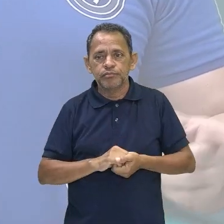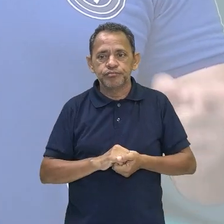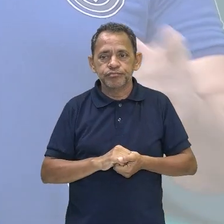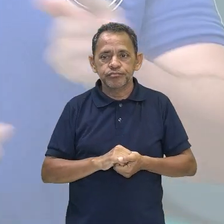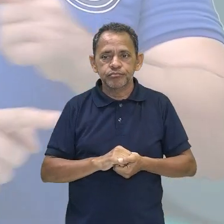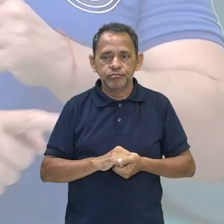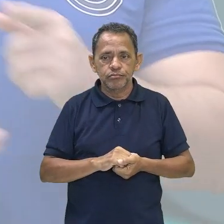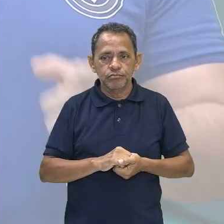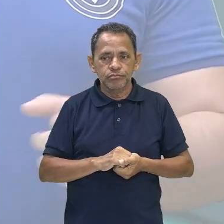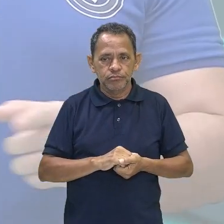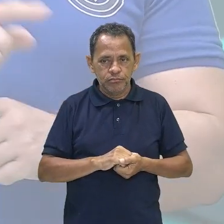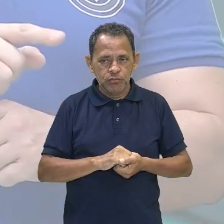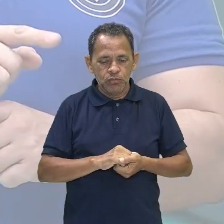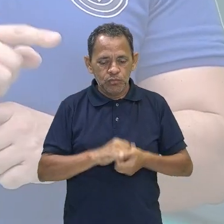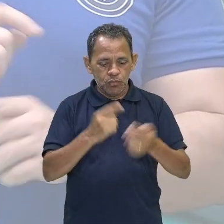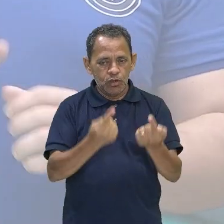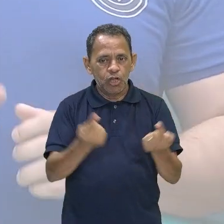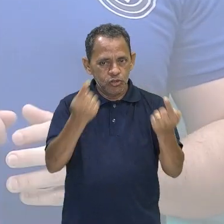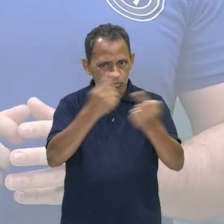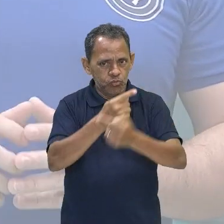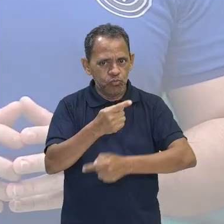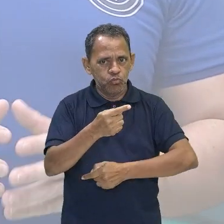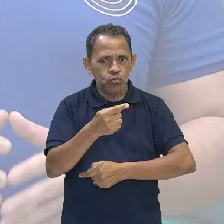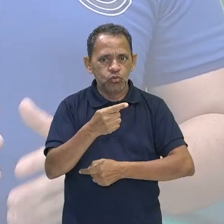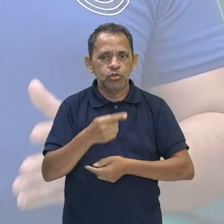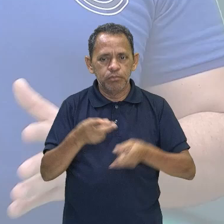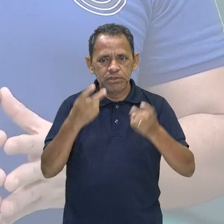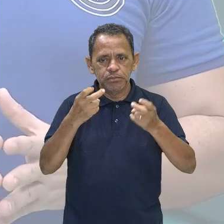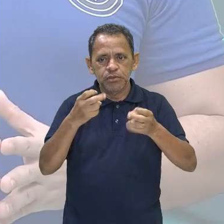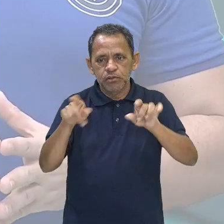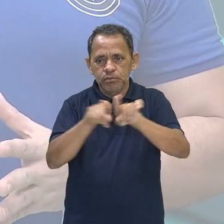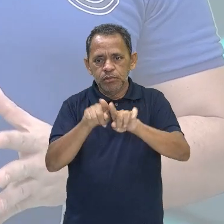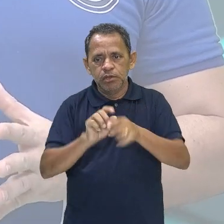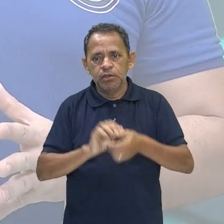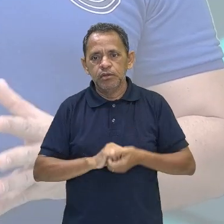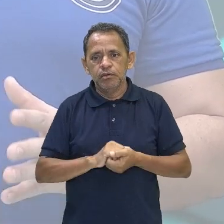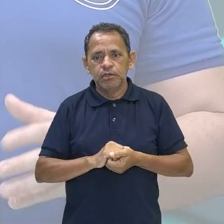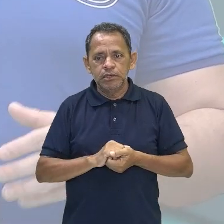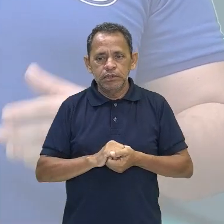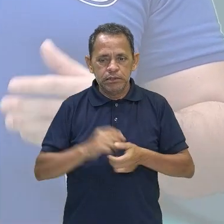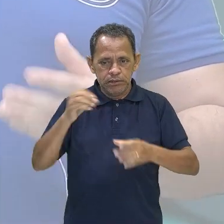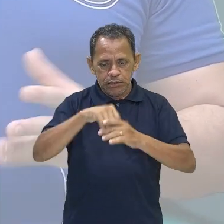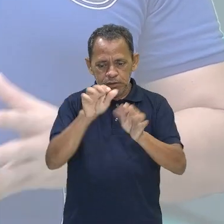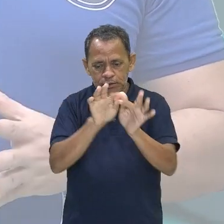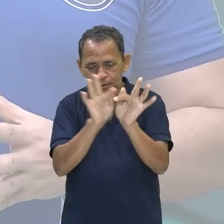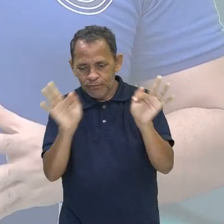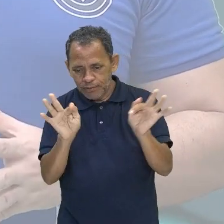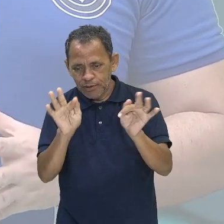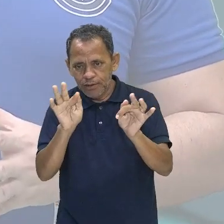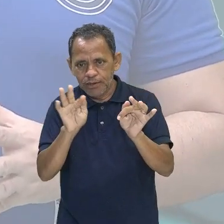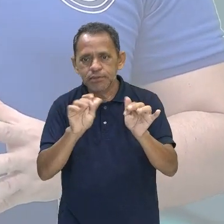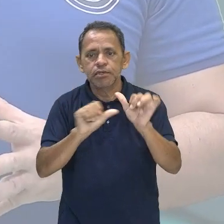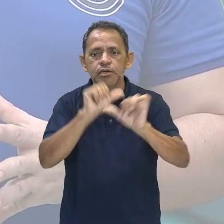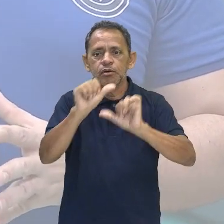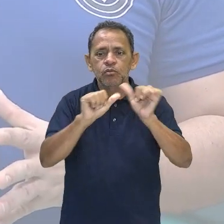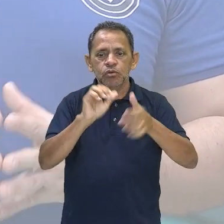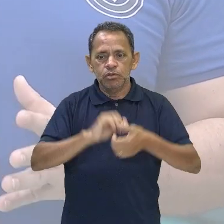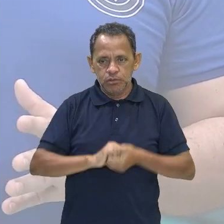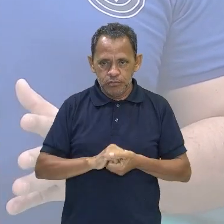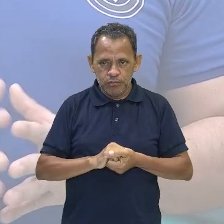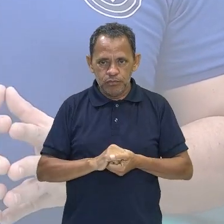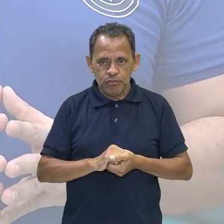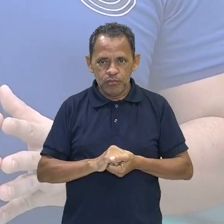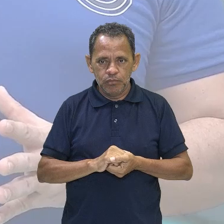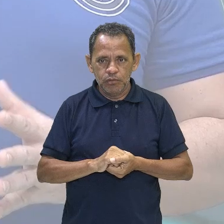interrogativa, a gente faz a inversão, né? Virou is she, beleza? E nós temos o verbo studying, nós